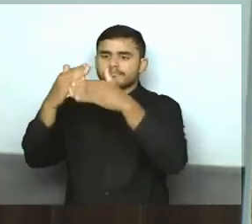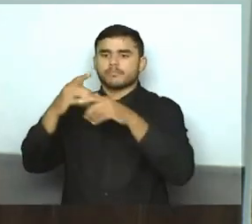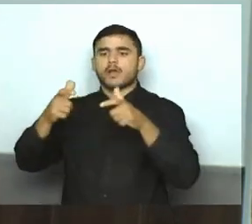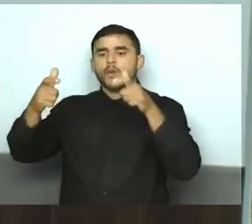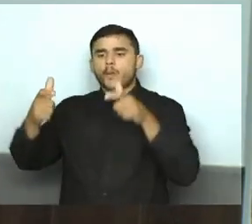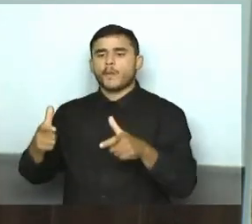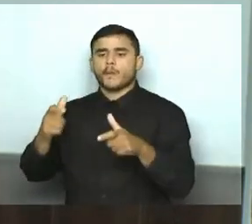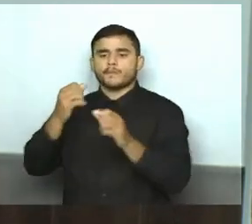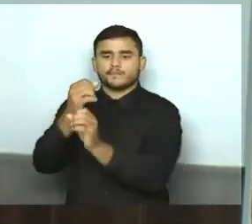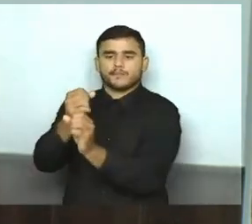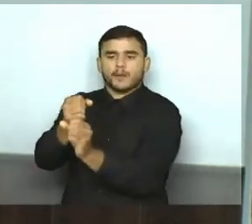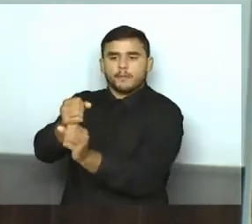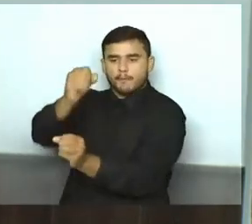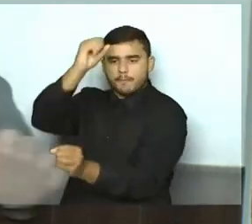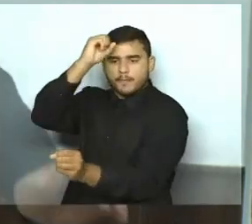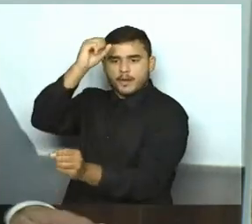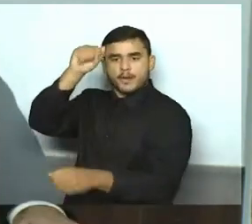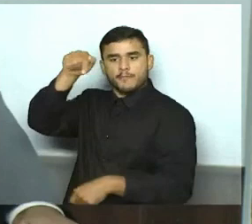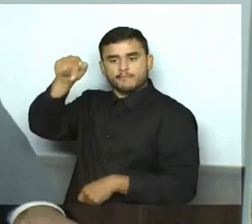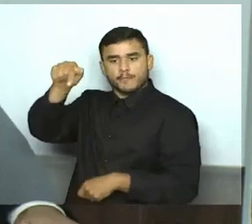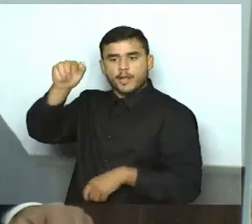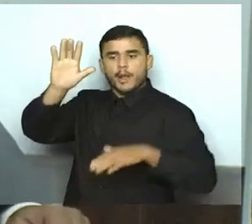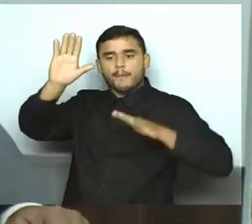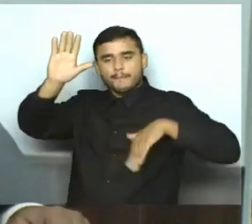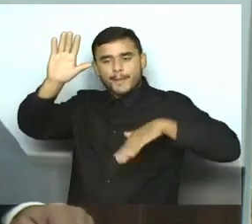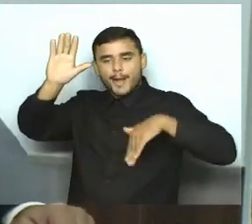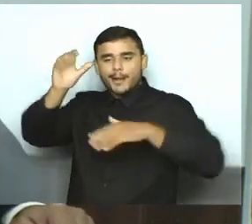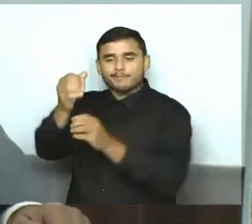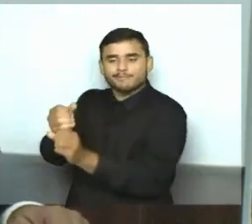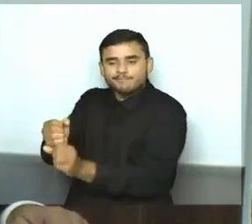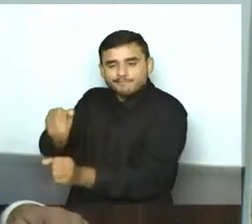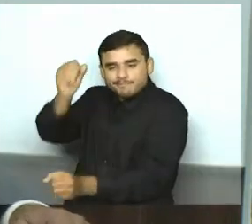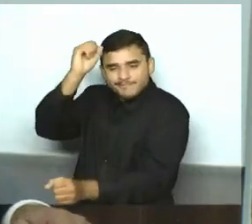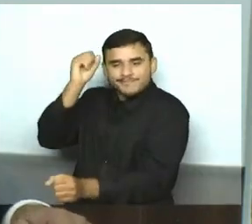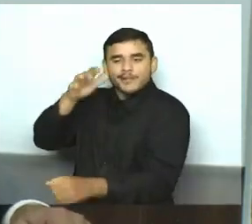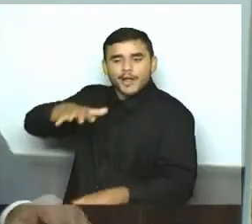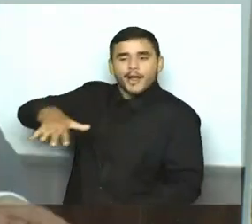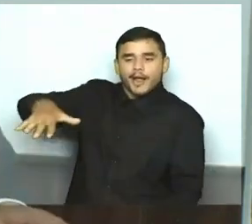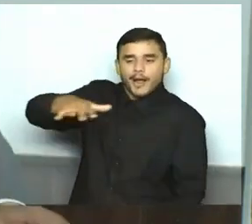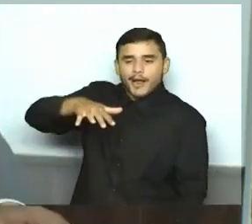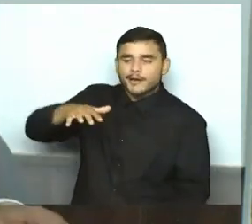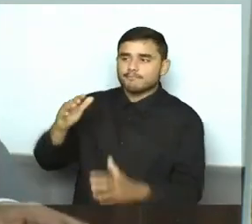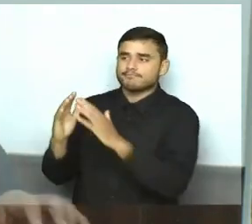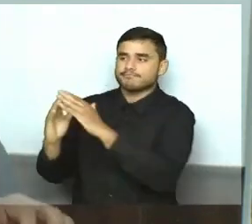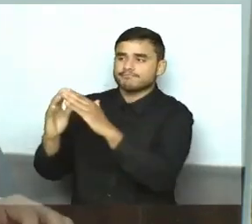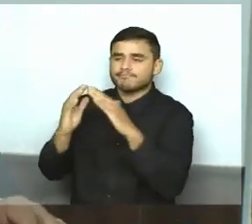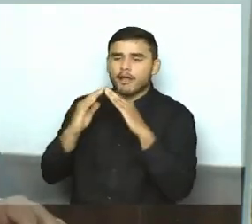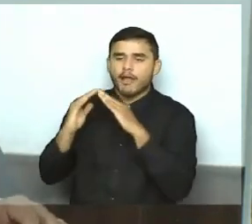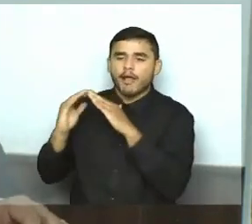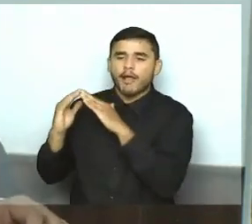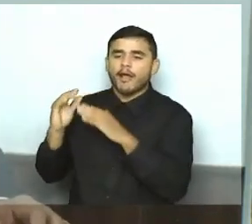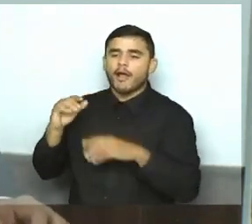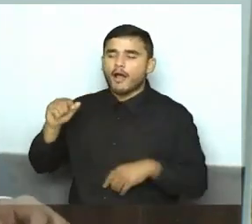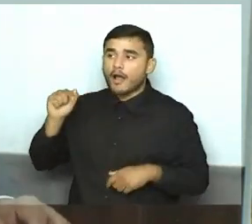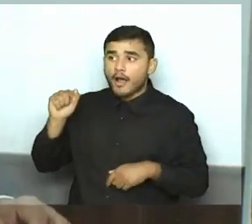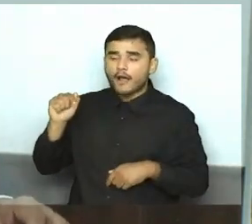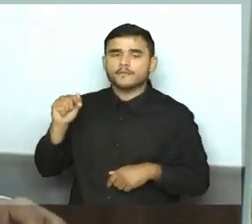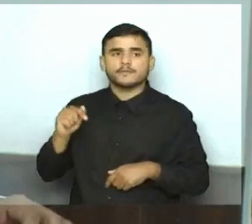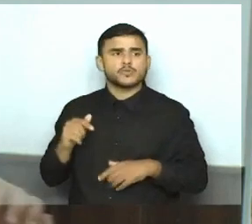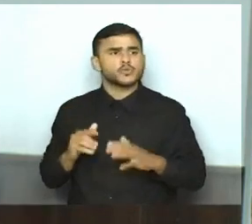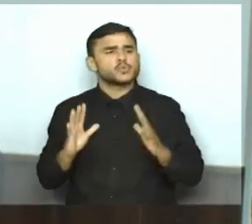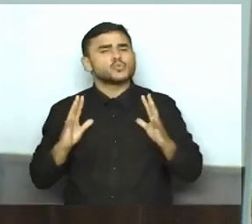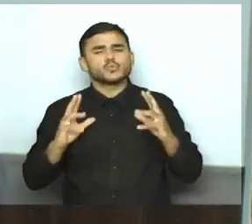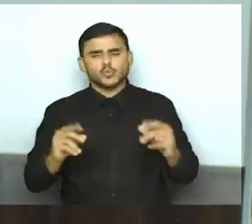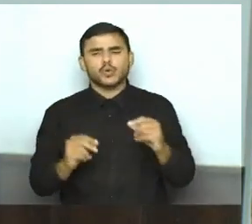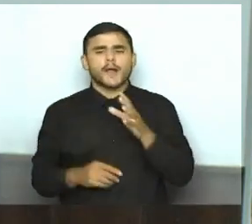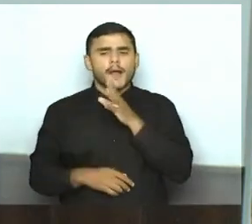verdade, todos os cearenses conhecem a Praia de Iracema e sabem o processo que ela tem vivido nos últimos anos e reconhecem a